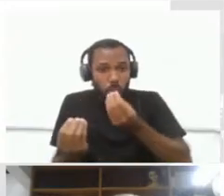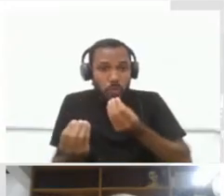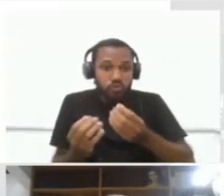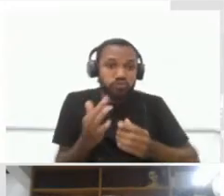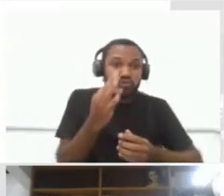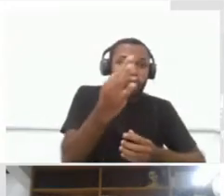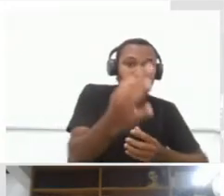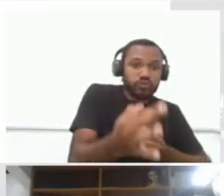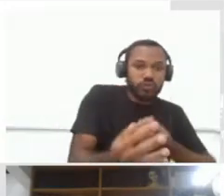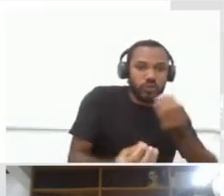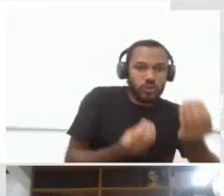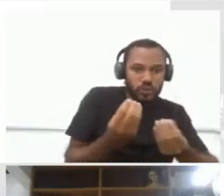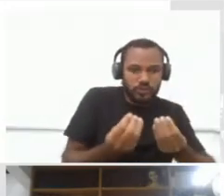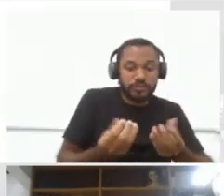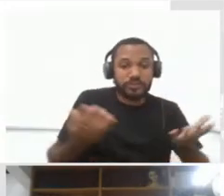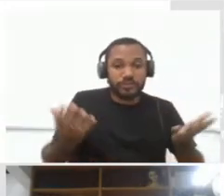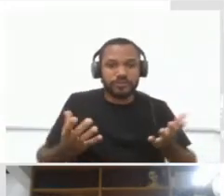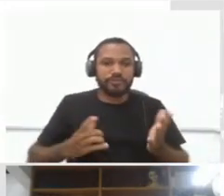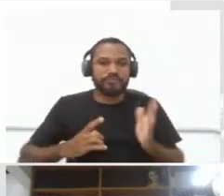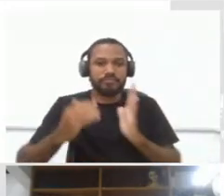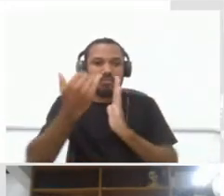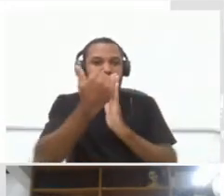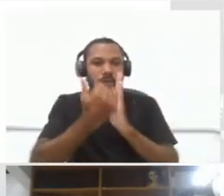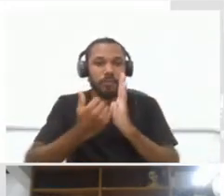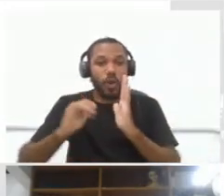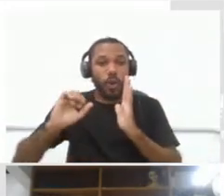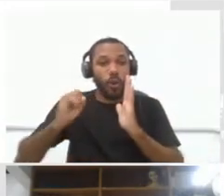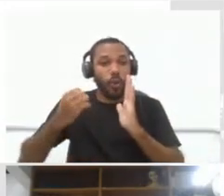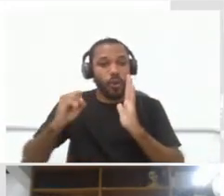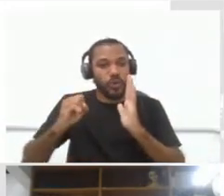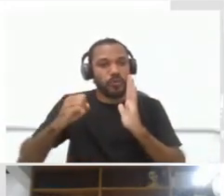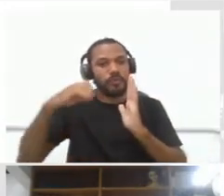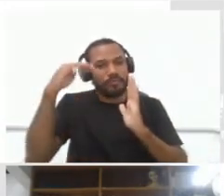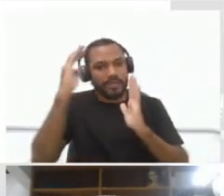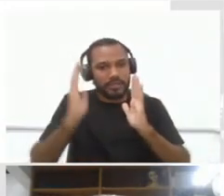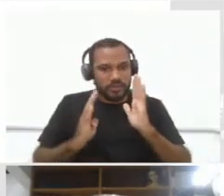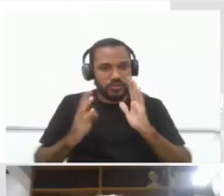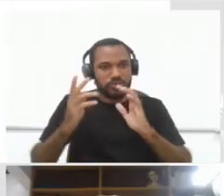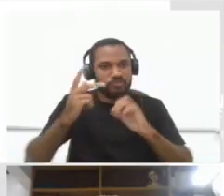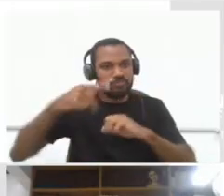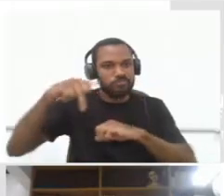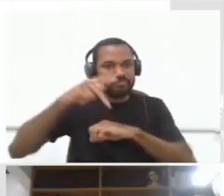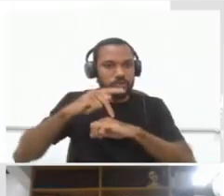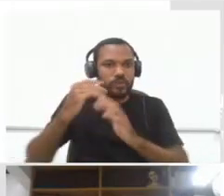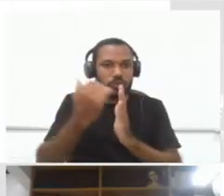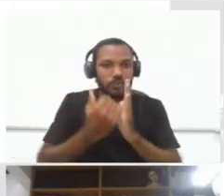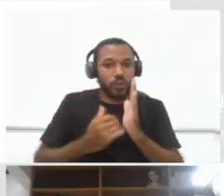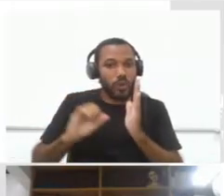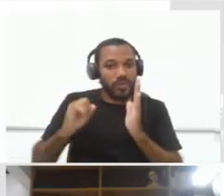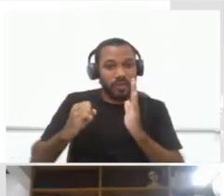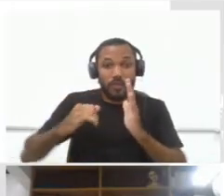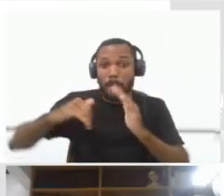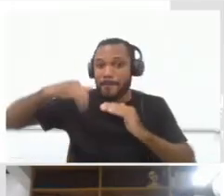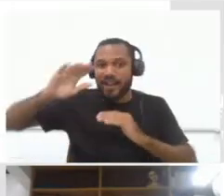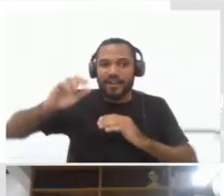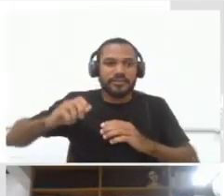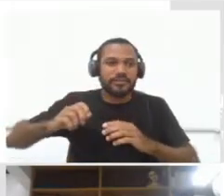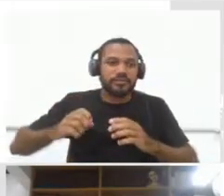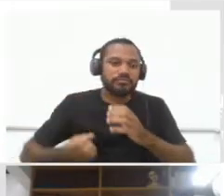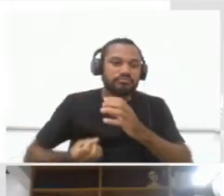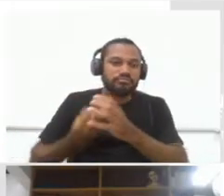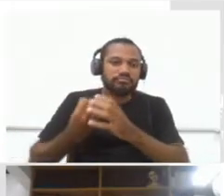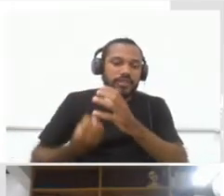o 8º país do mundo maior produtor de petróleo, né? Primeiro é os